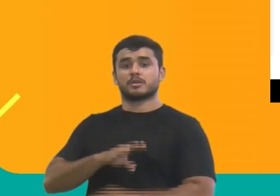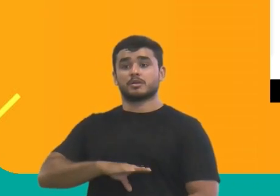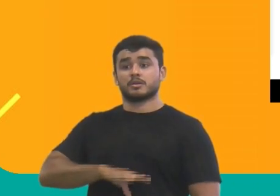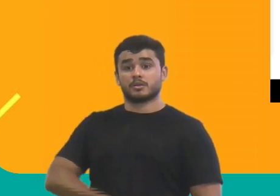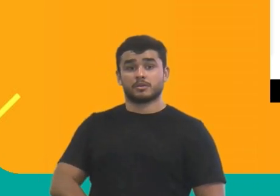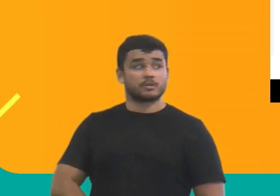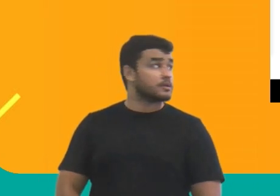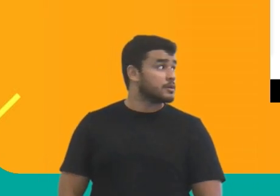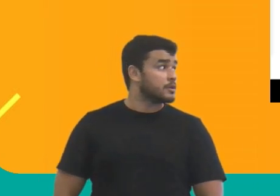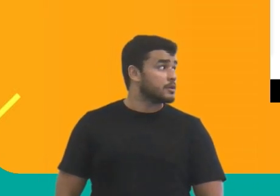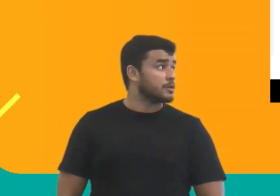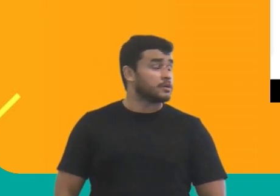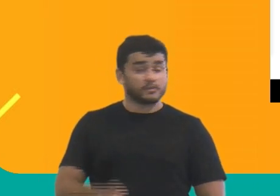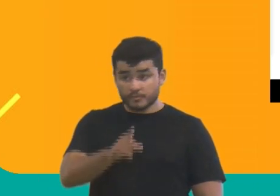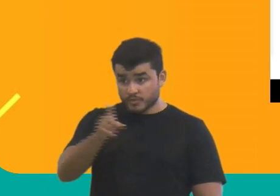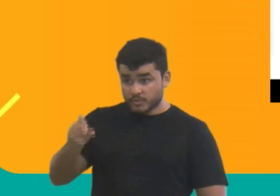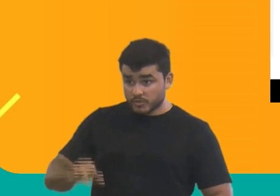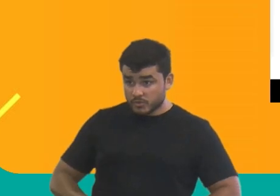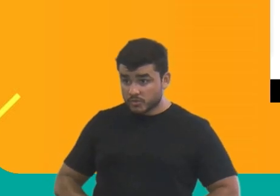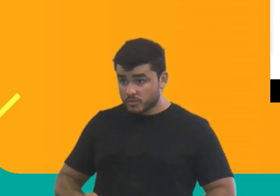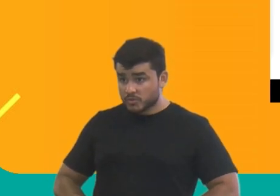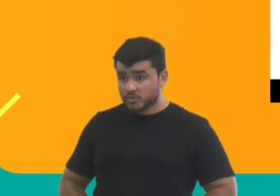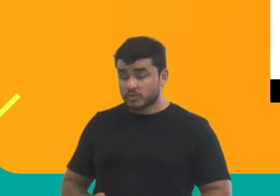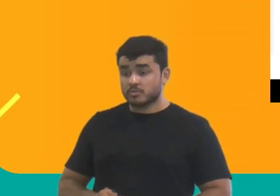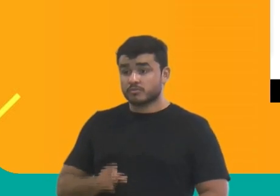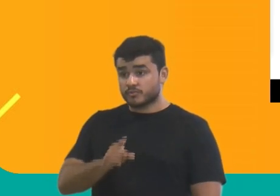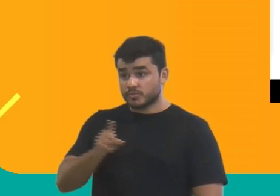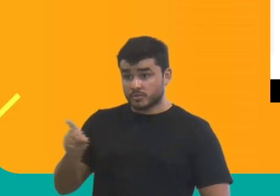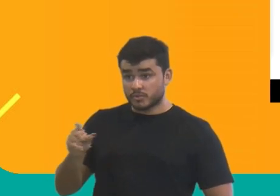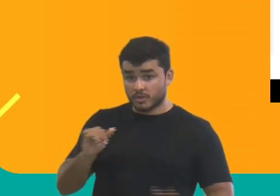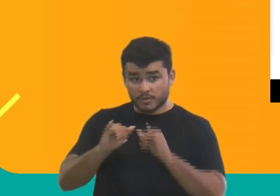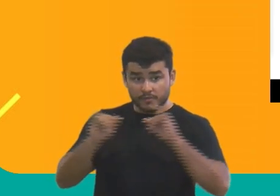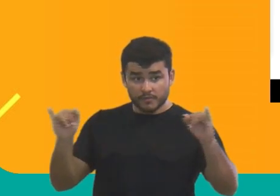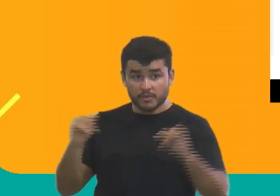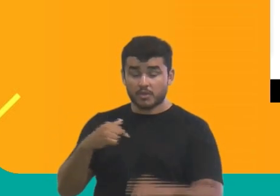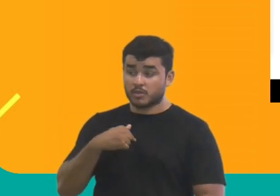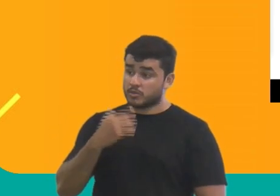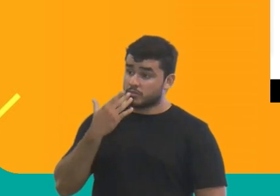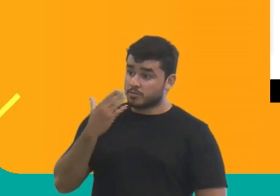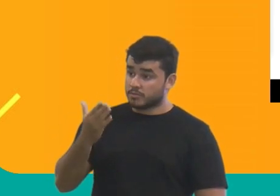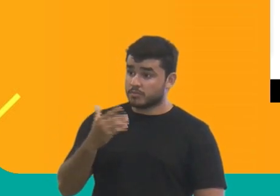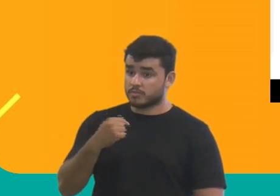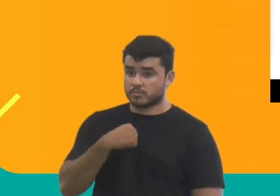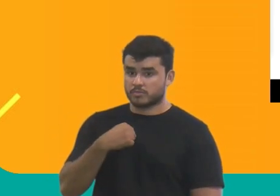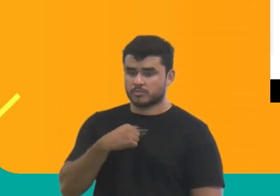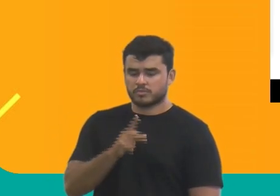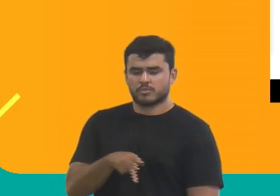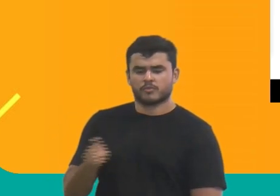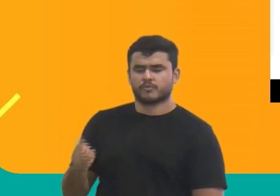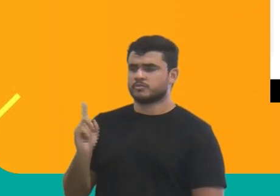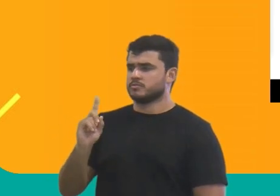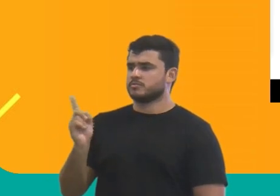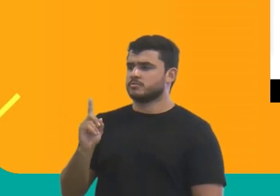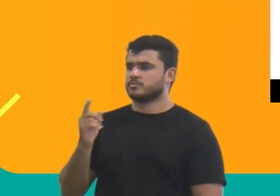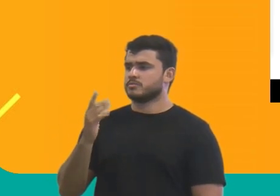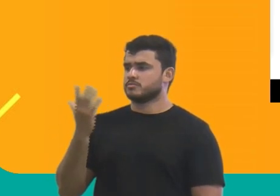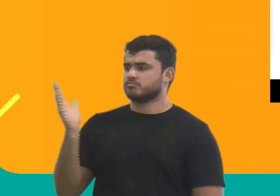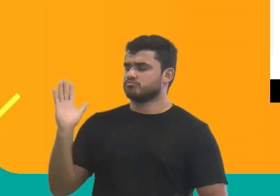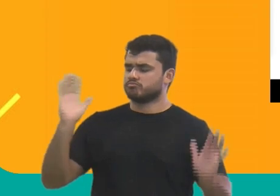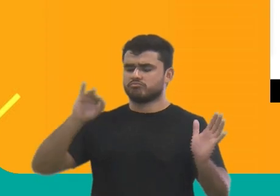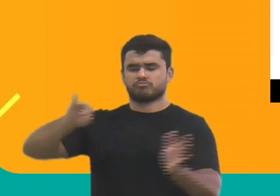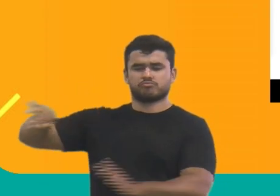você sofre dessa situação, tem um pedido, certo? Enquanto pessoa, não como sou professora, independente dessa prova.